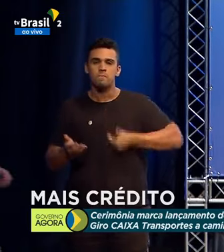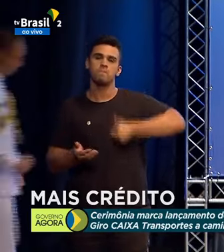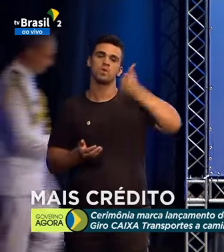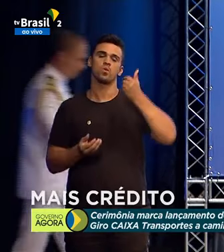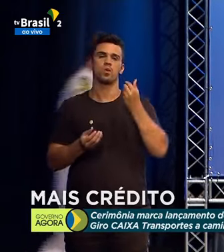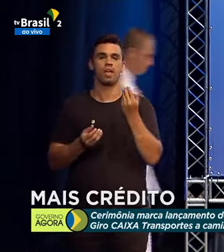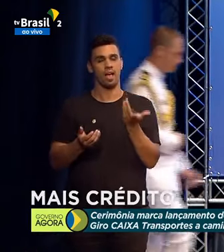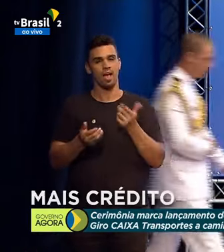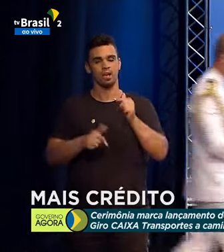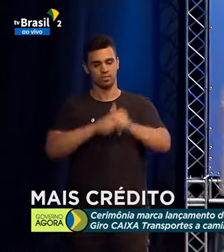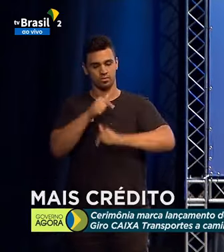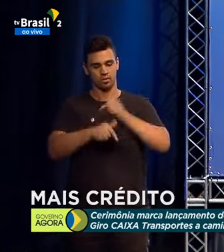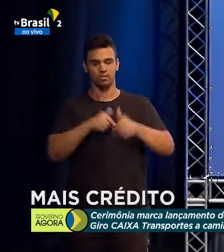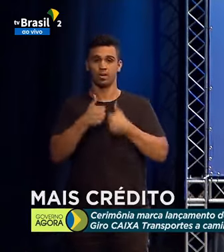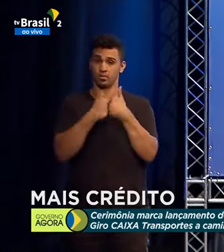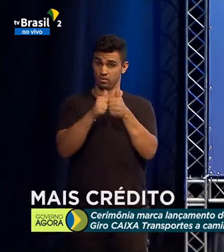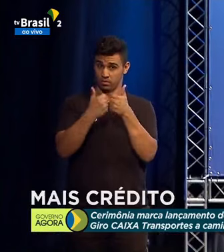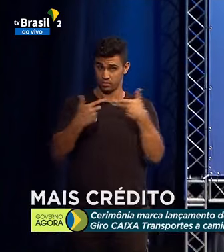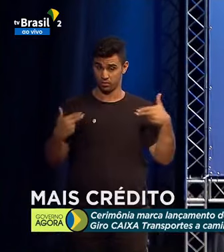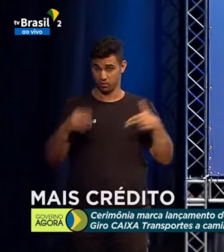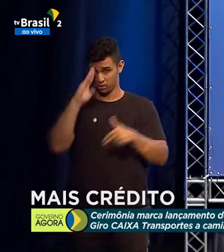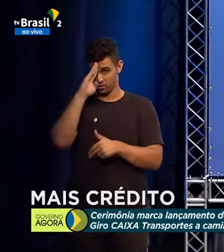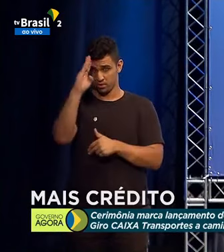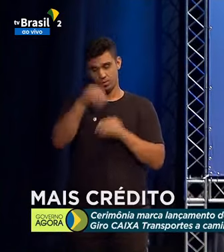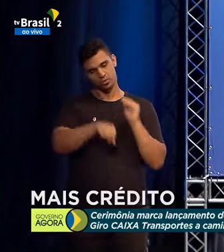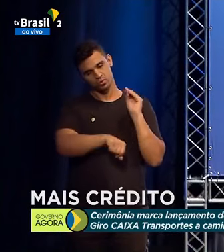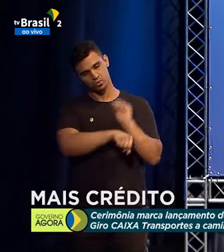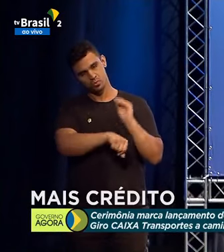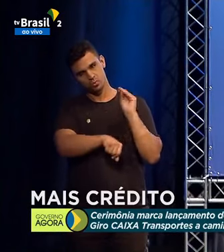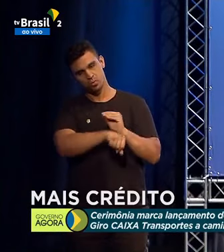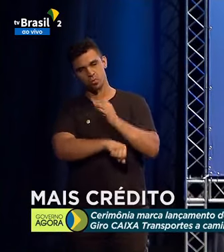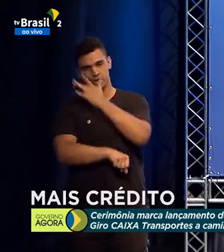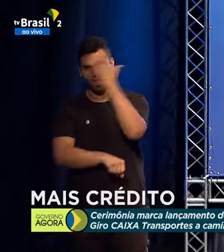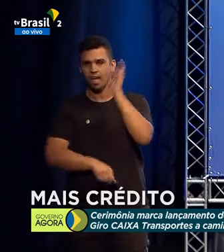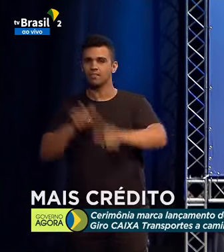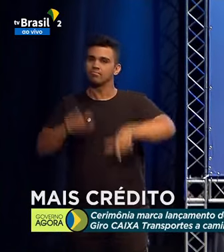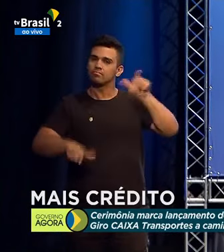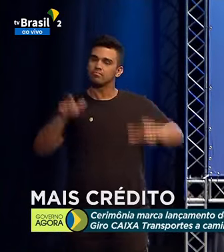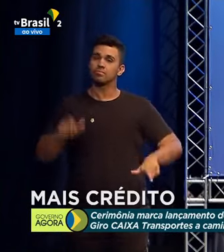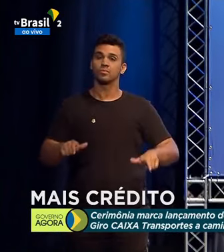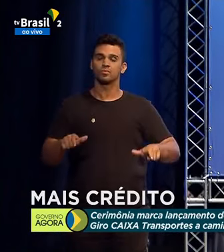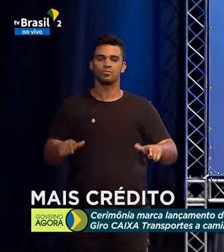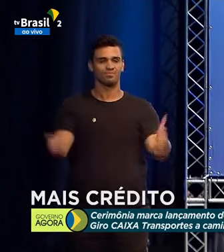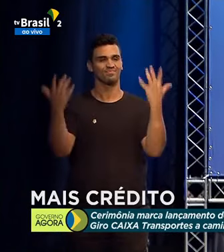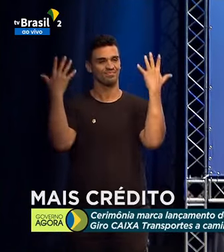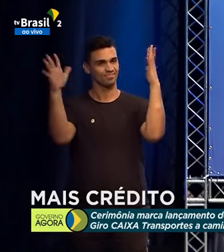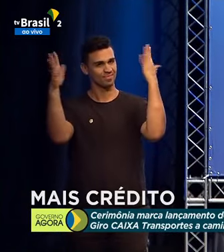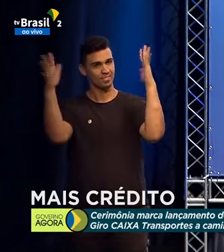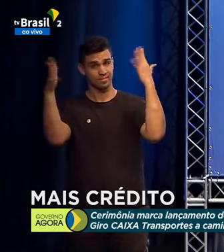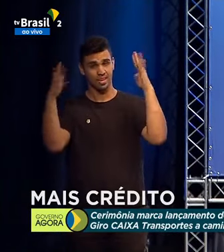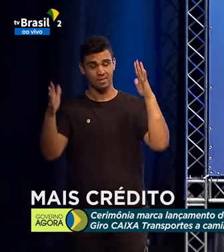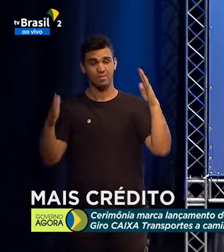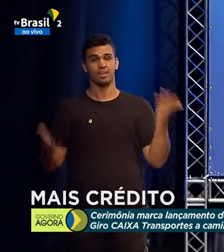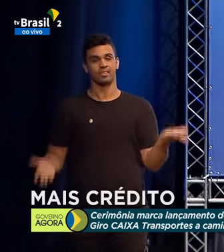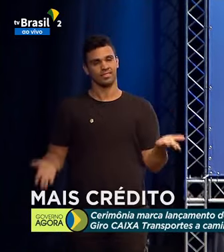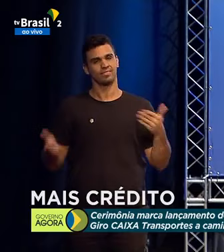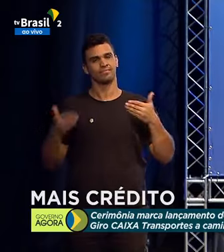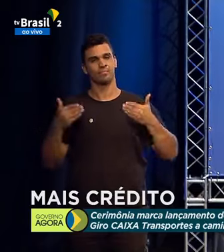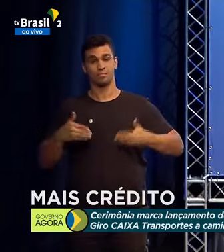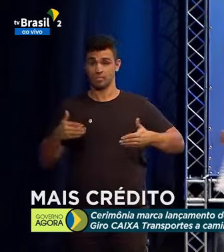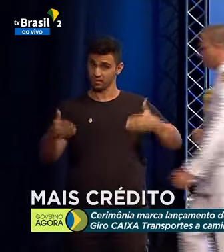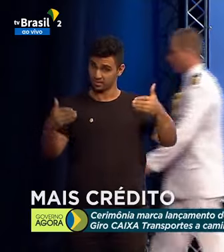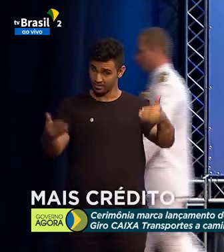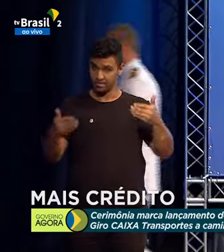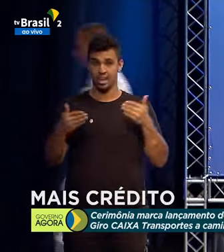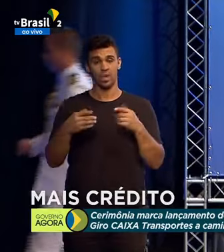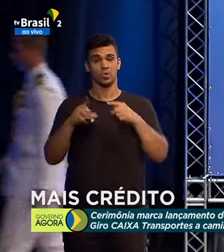e, principalmente, sobretudo, para cuidar das pessoas. Então, parabéns à equipe do Ministério da Economia que trabalhou